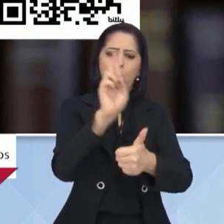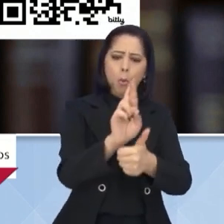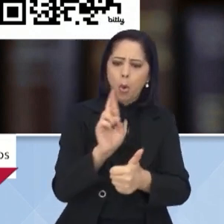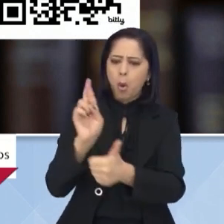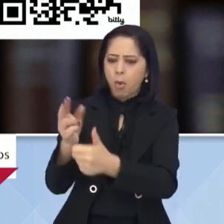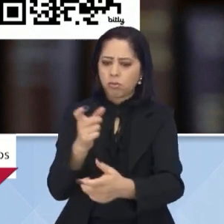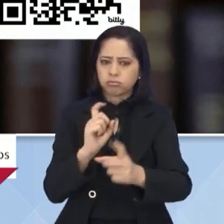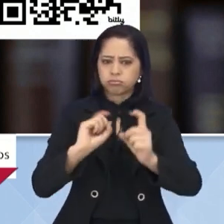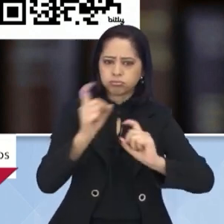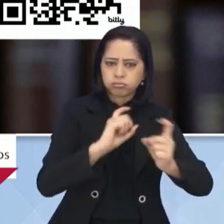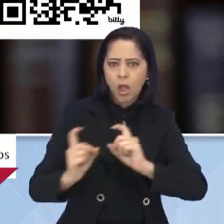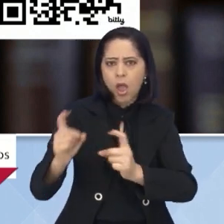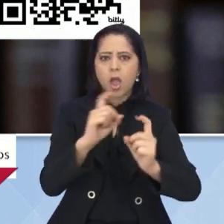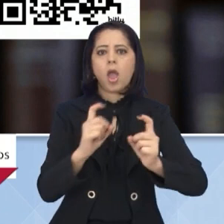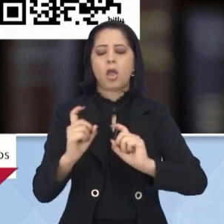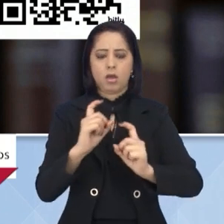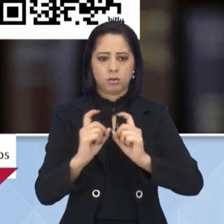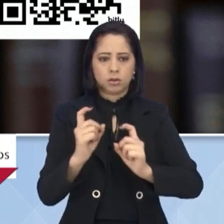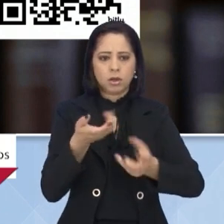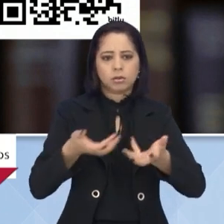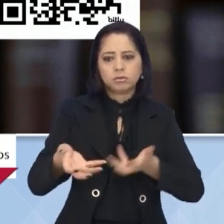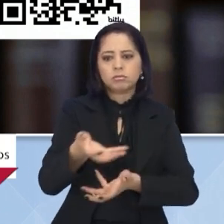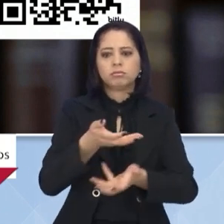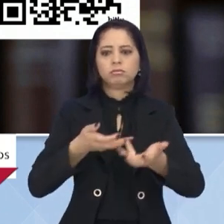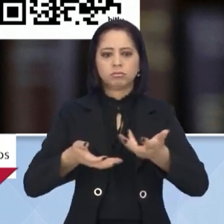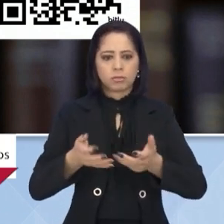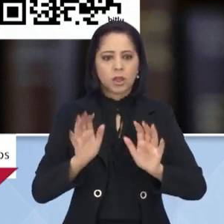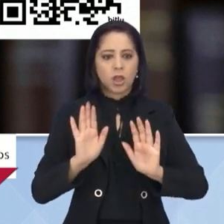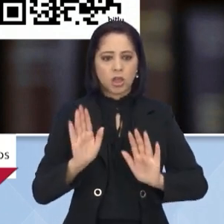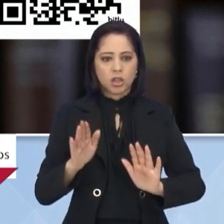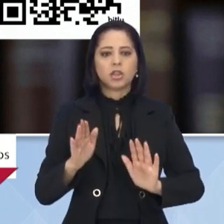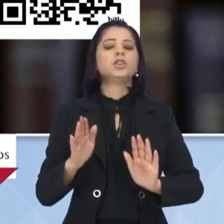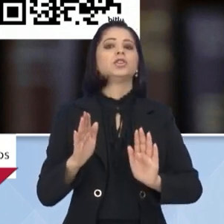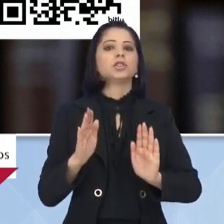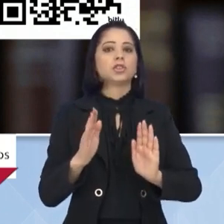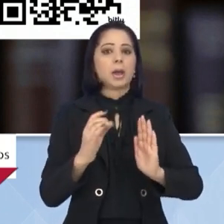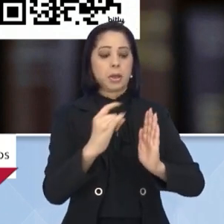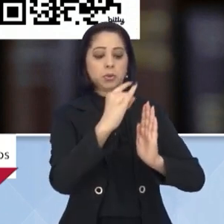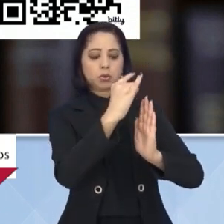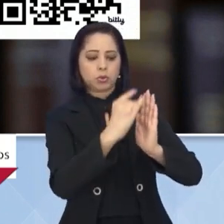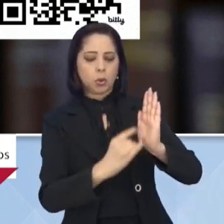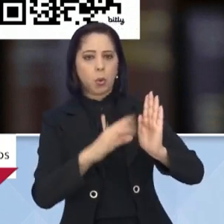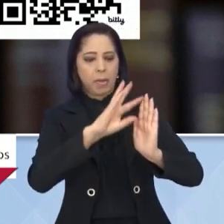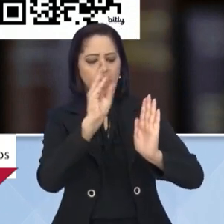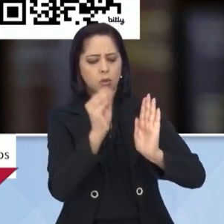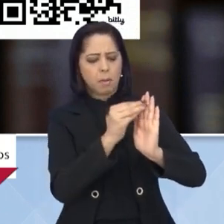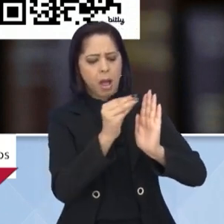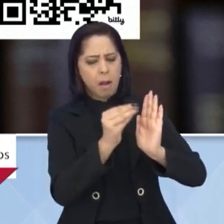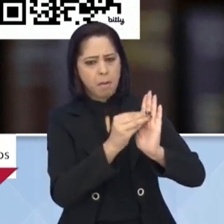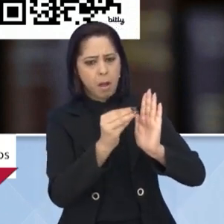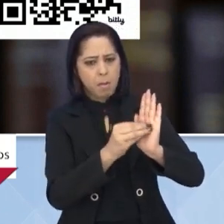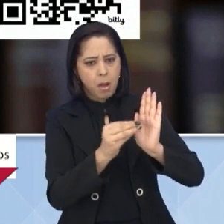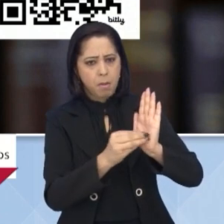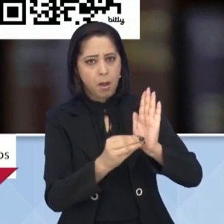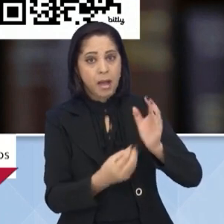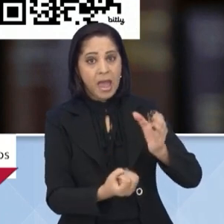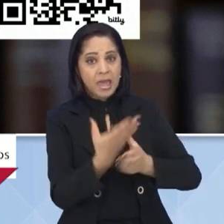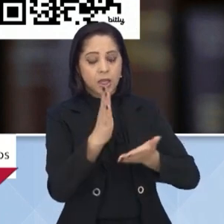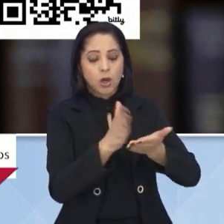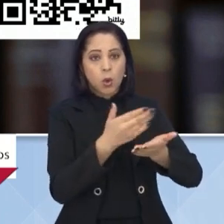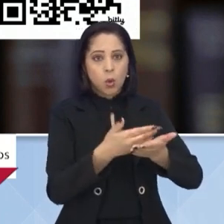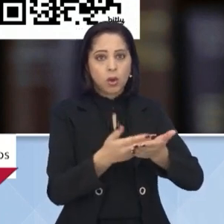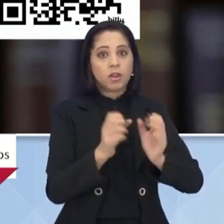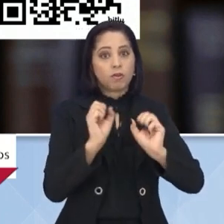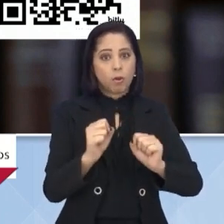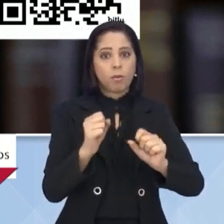entre nós nós colocamos esse entendimento nos nossos pareceres e esse material vocês podem acessar por meio